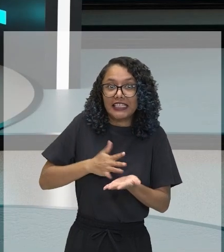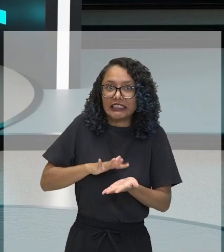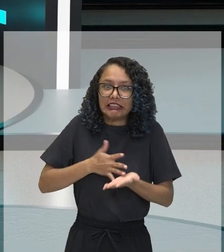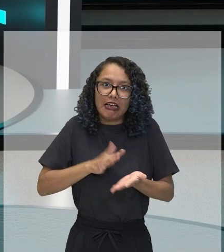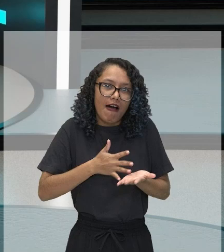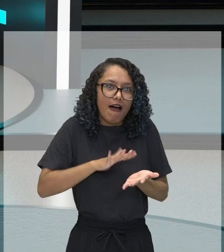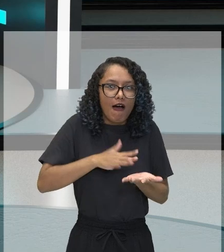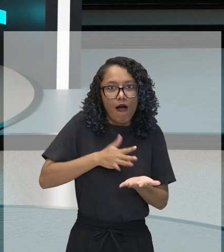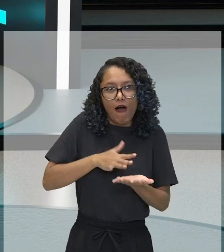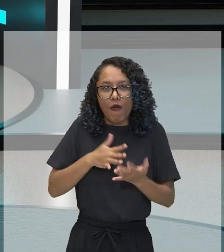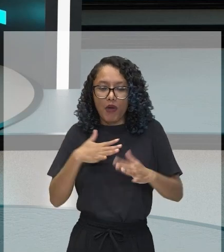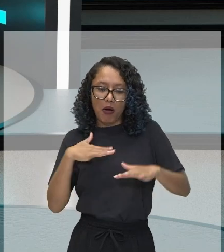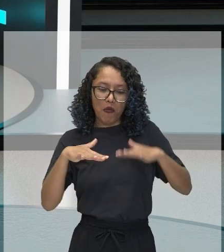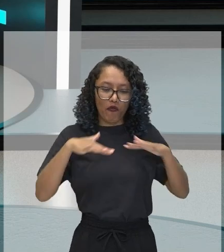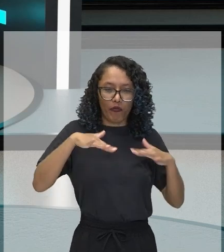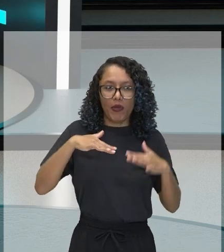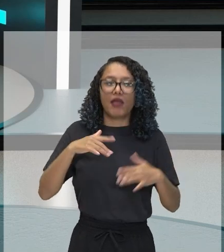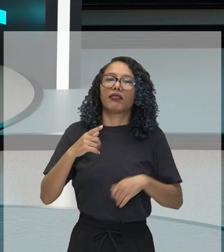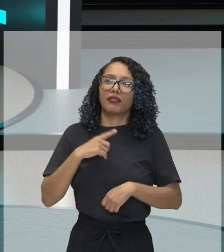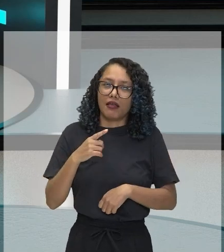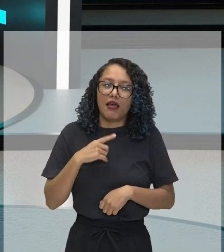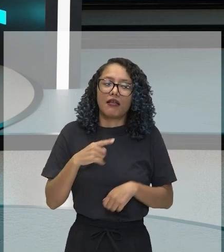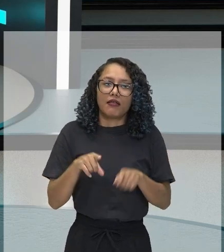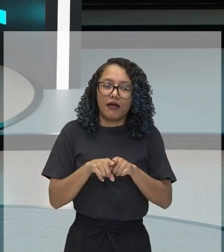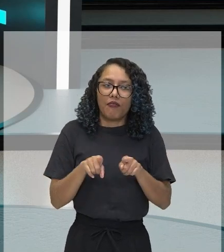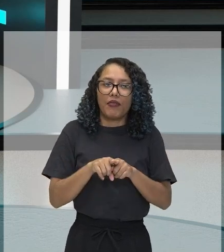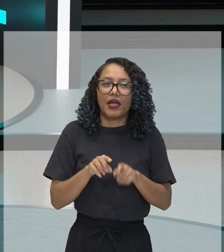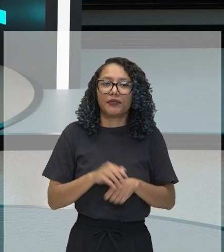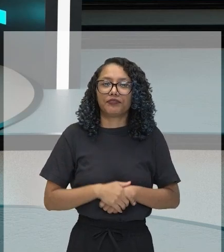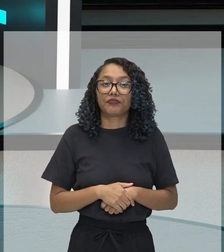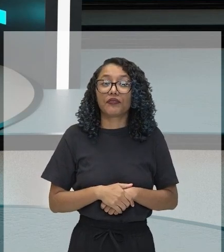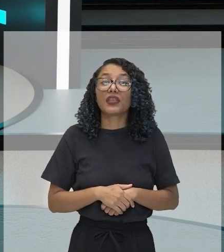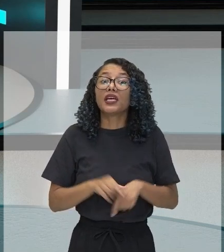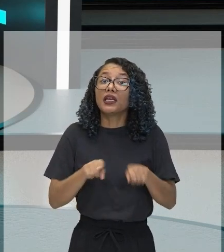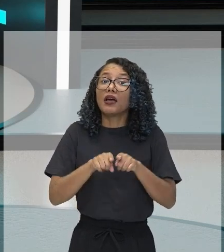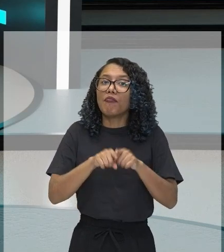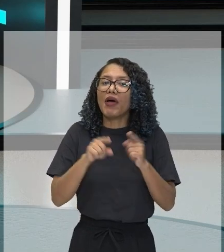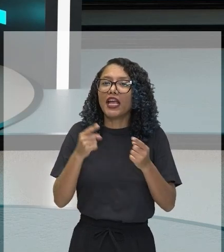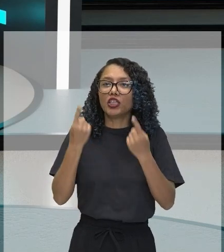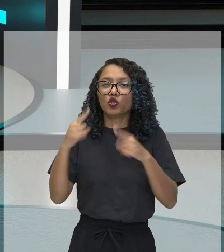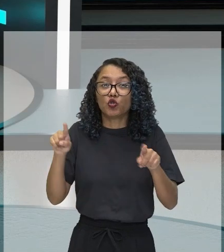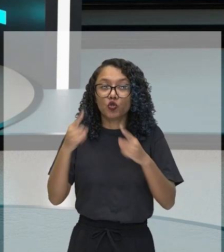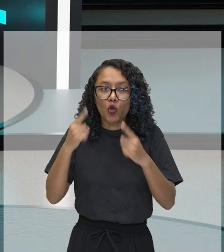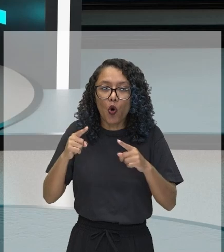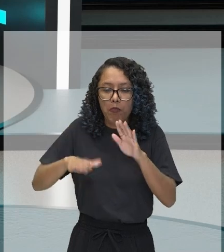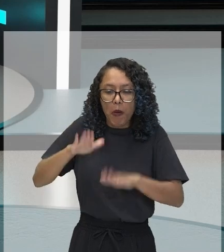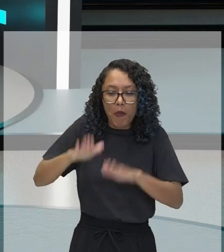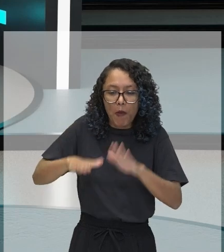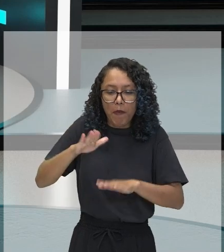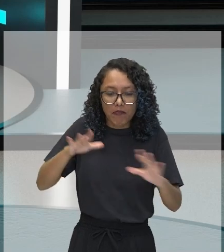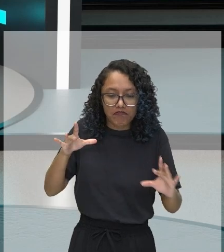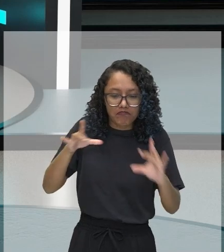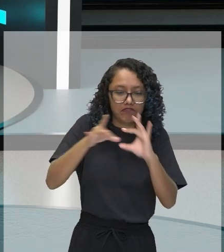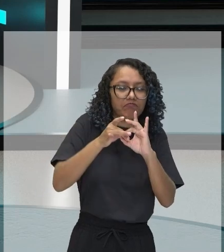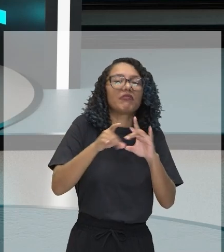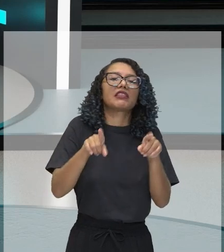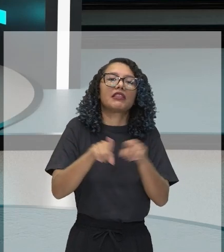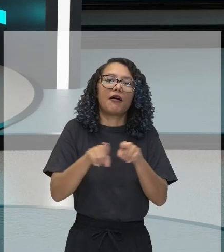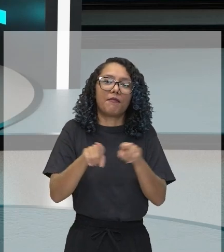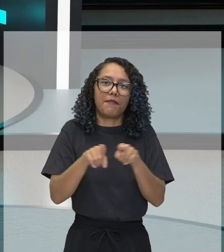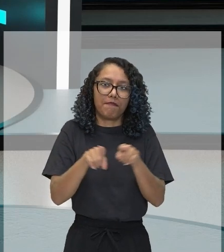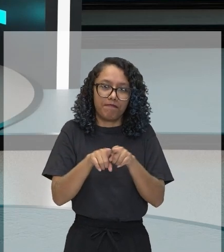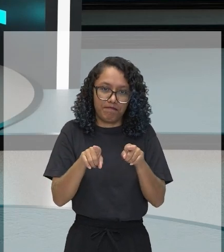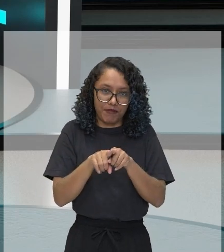toda, né? Isso, e a ligação da dança com o batuque. Olha só, o samba tem tudo a ver, né, com